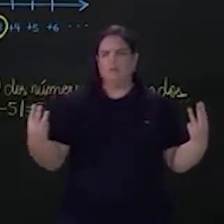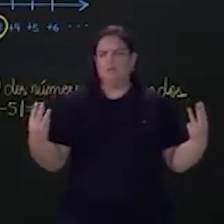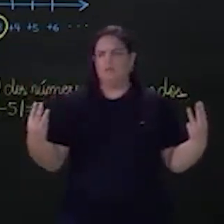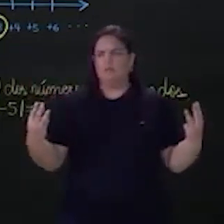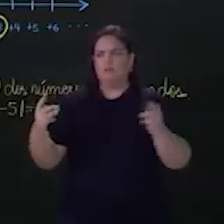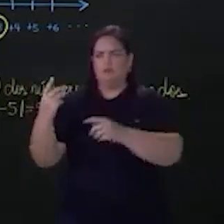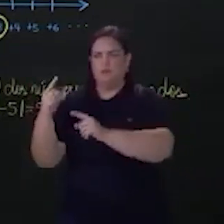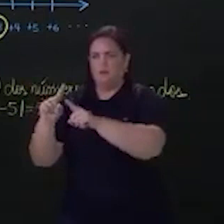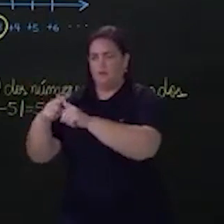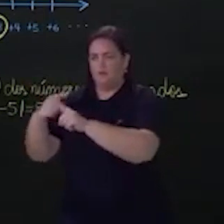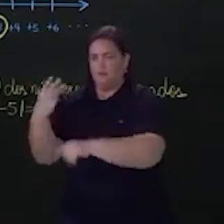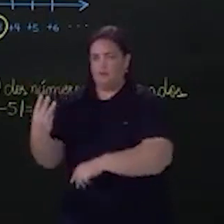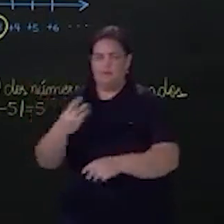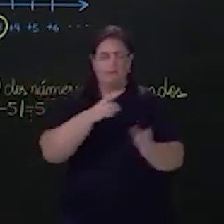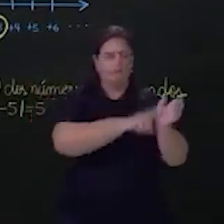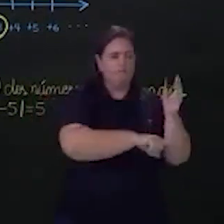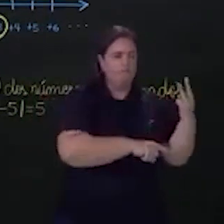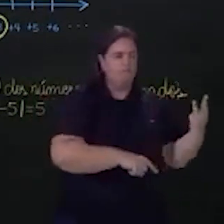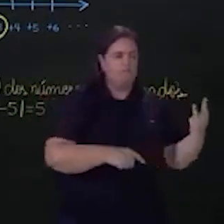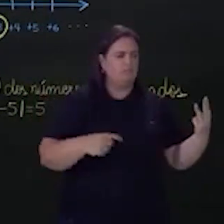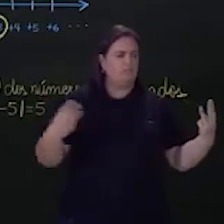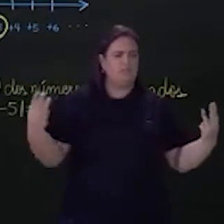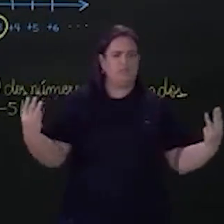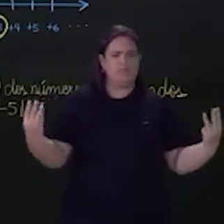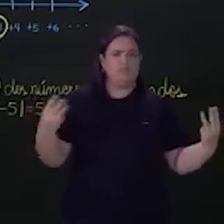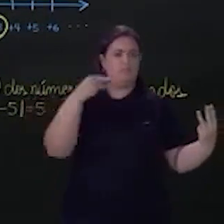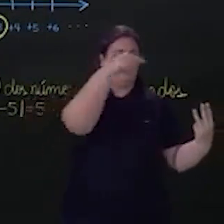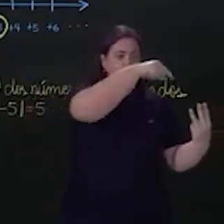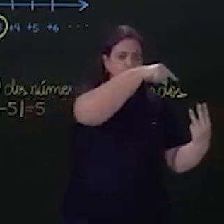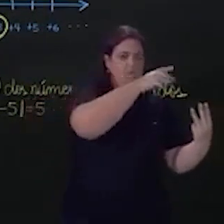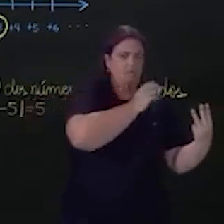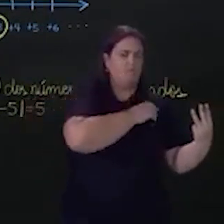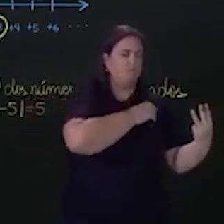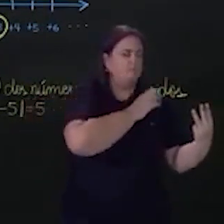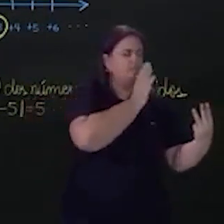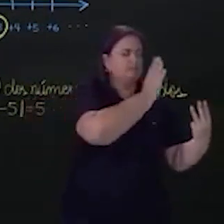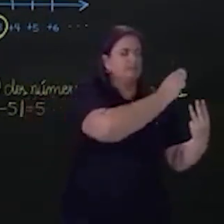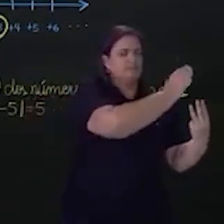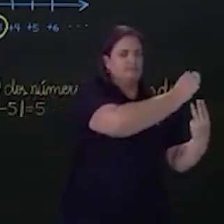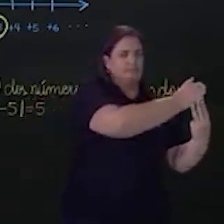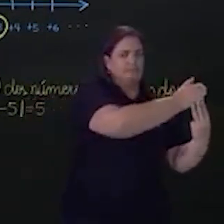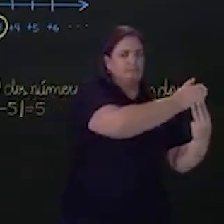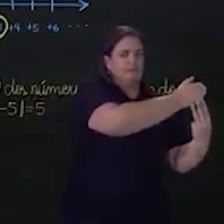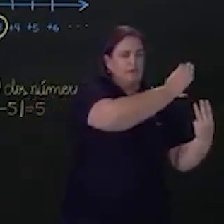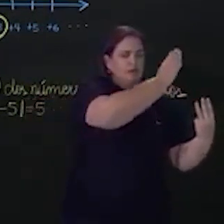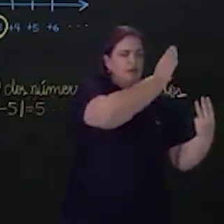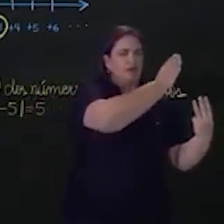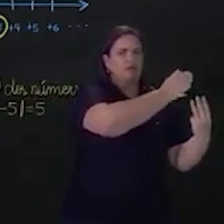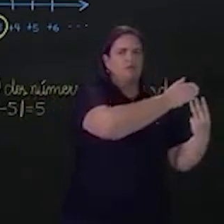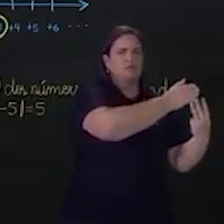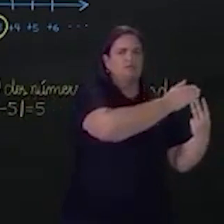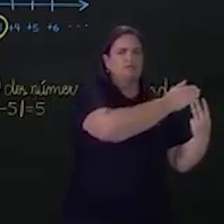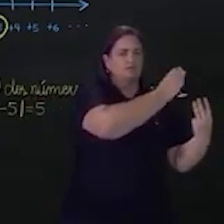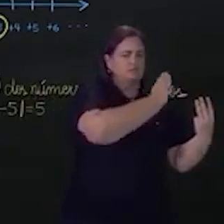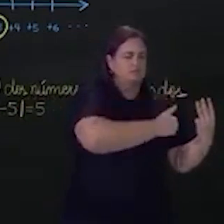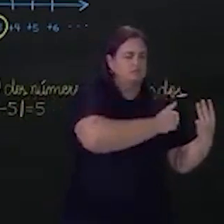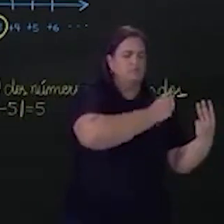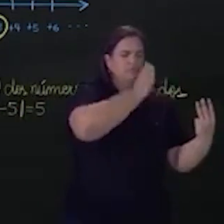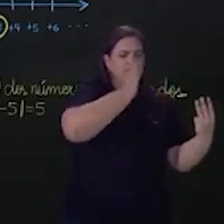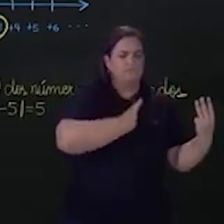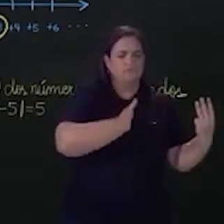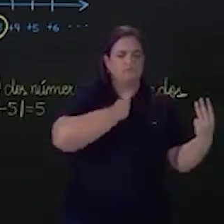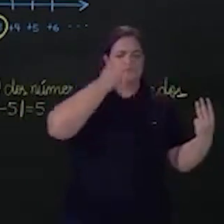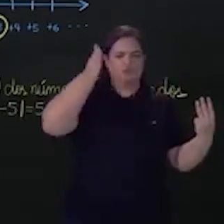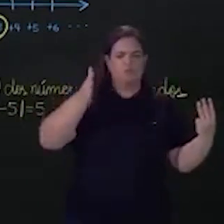menos 3. Vamos andar do menos 3 até o 3 positivo. Contando comigo aqui, ó, a partir daqui tenho